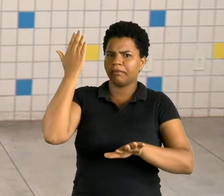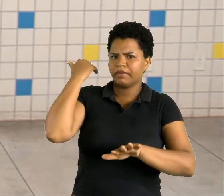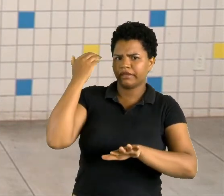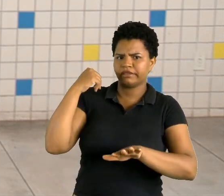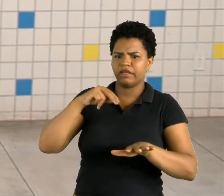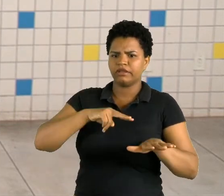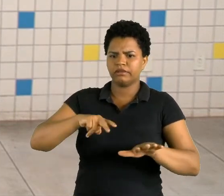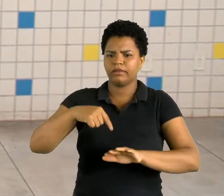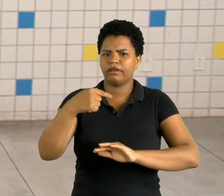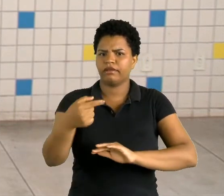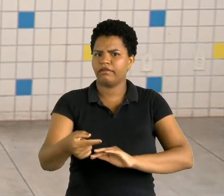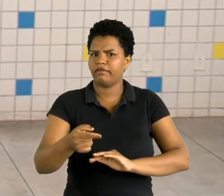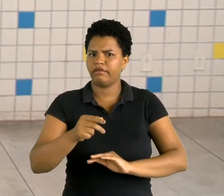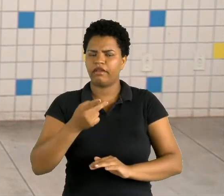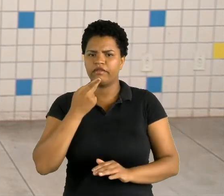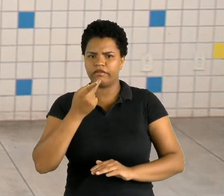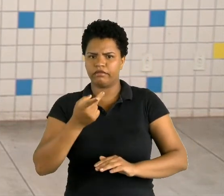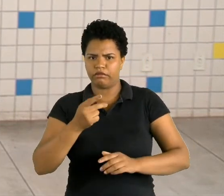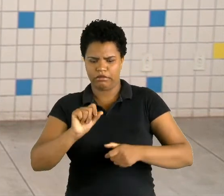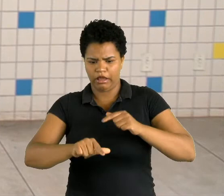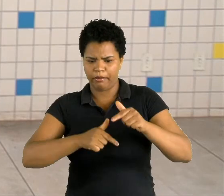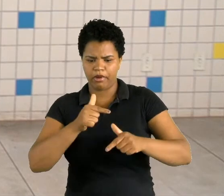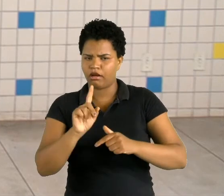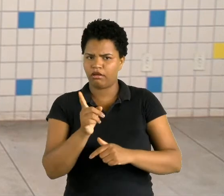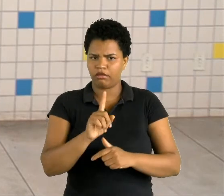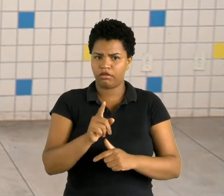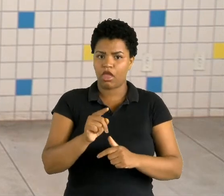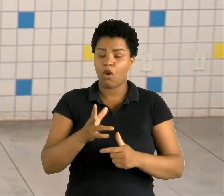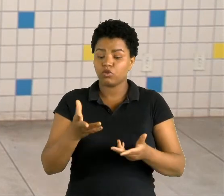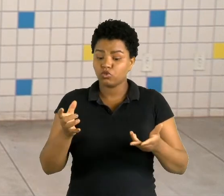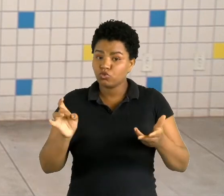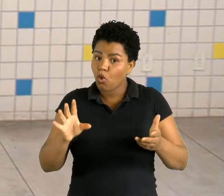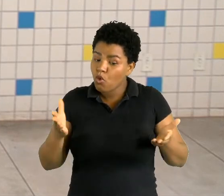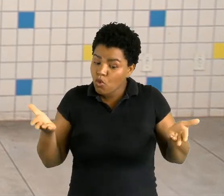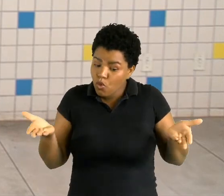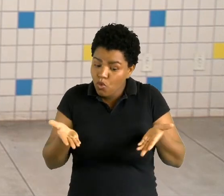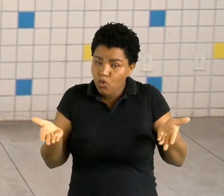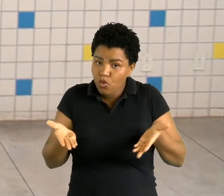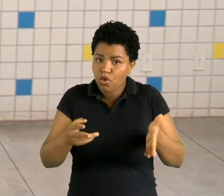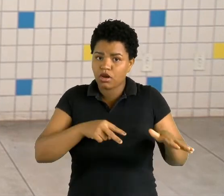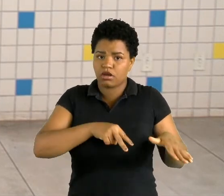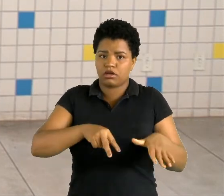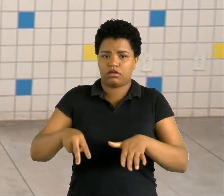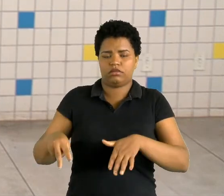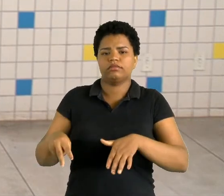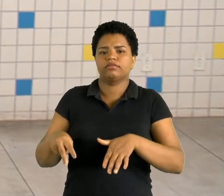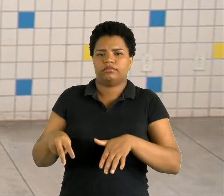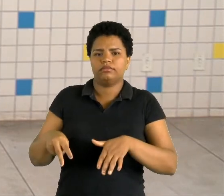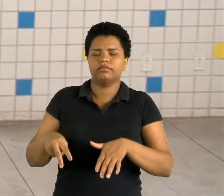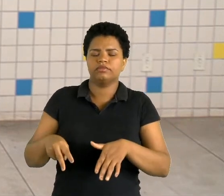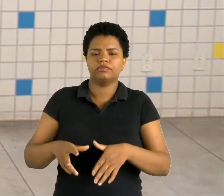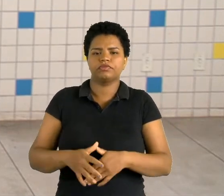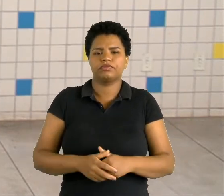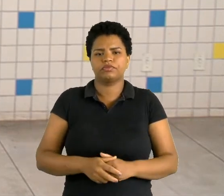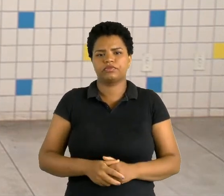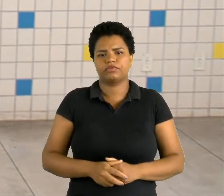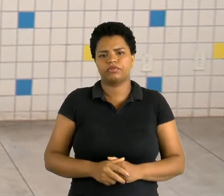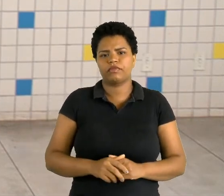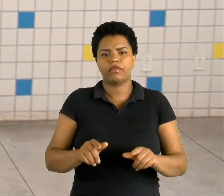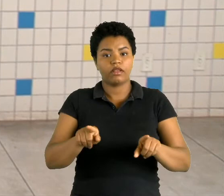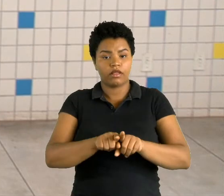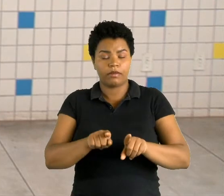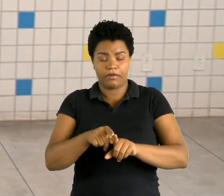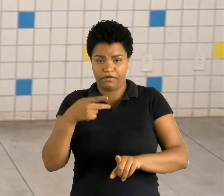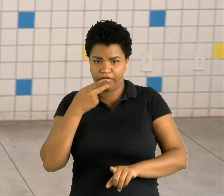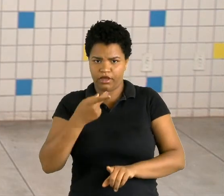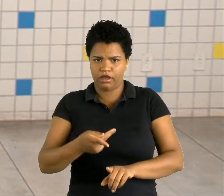por 50 horas. Eu determinei que nesta semana, só durante essa semana. Quando eu digo para vocês também, she's taking an